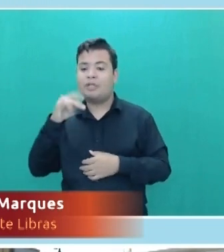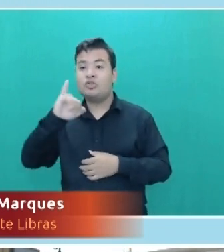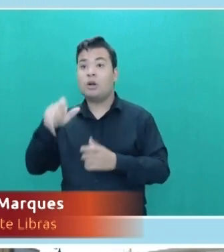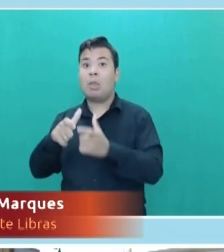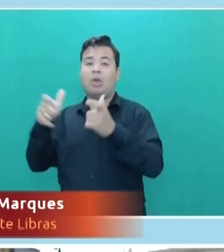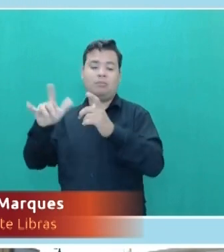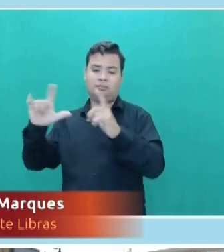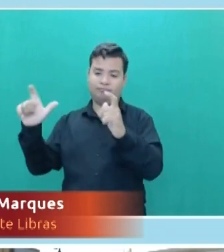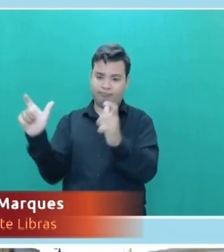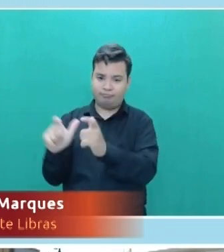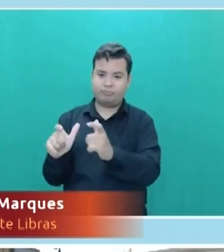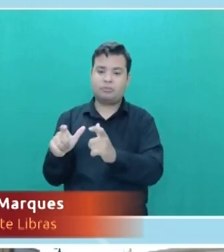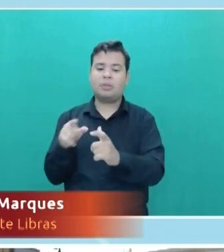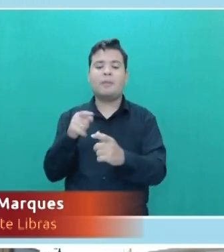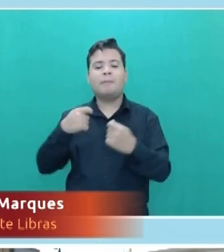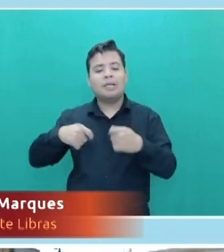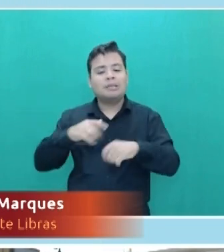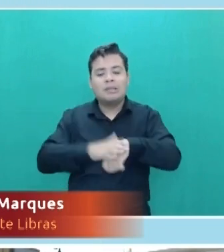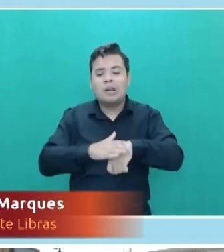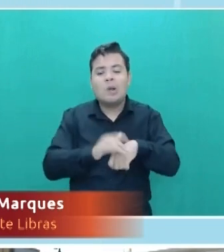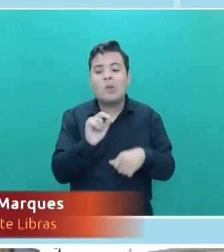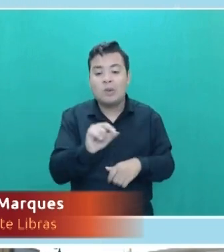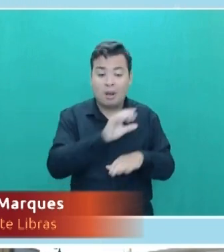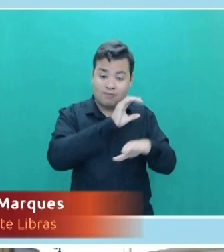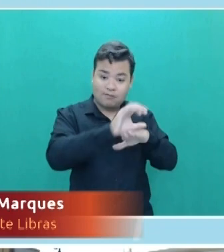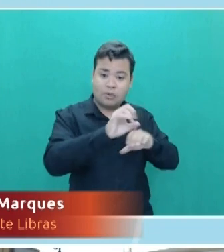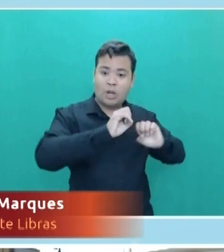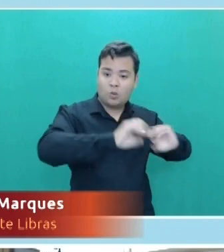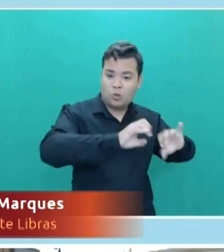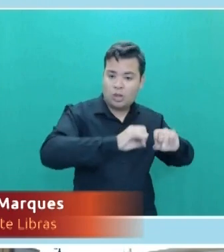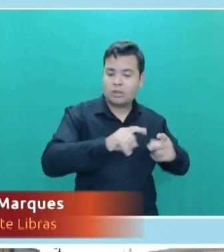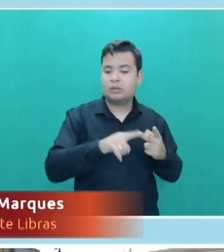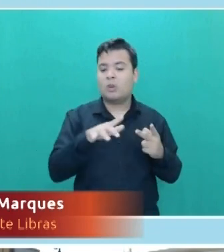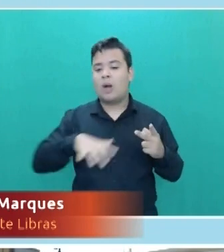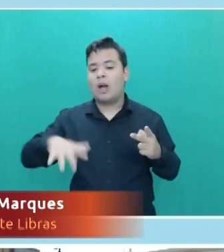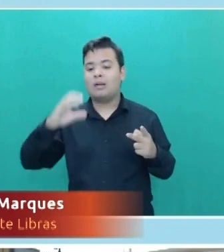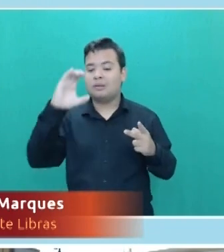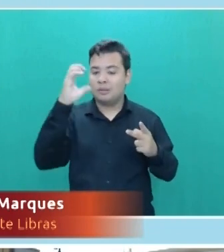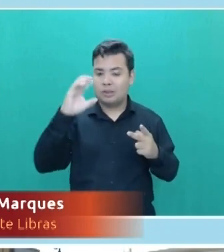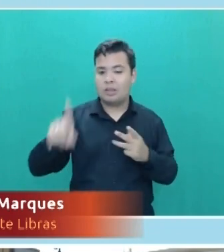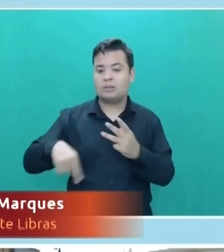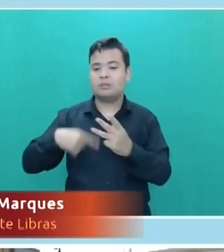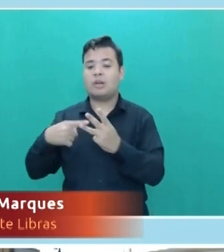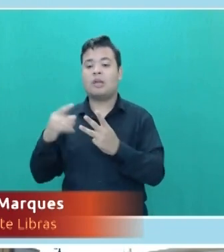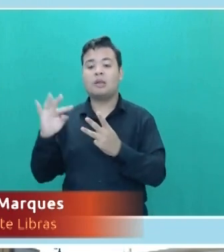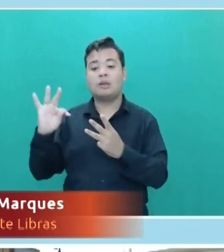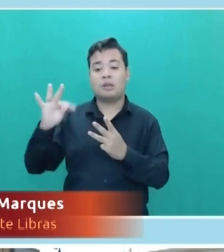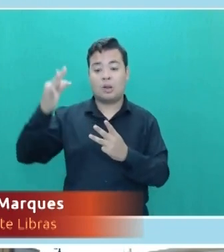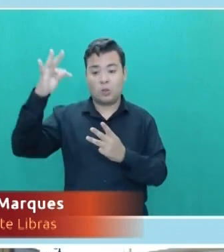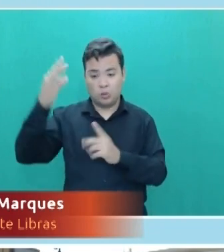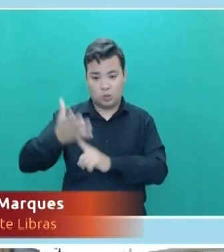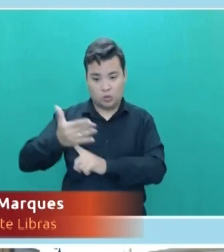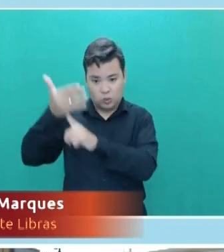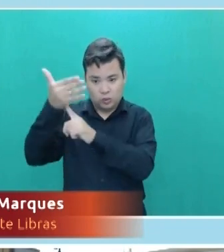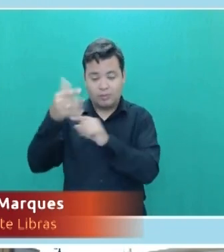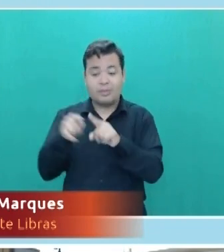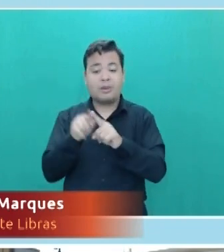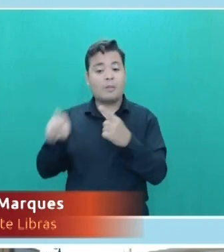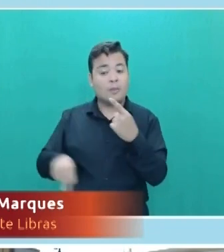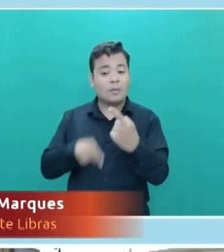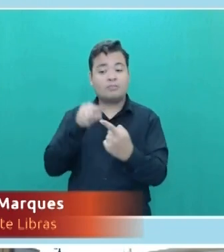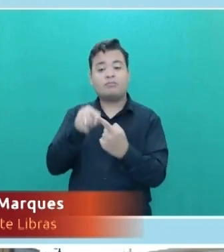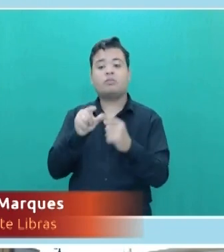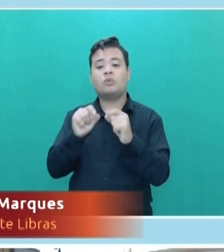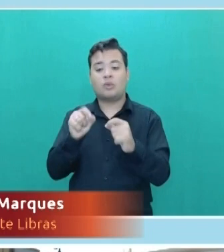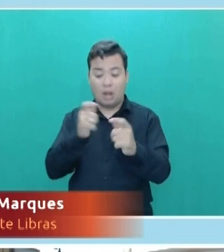é o investimento em educação, em ciência e tecnologia, e sempre no crescimento econômico.